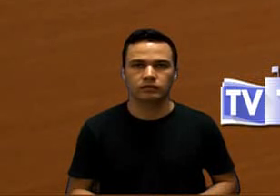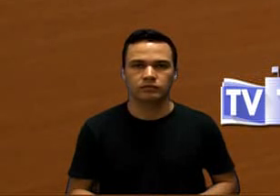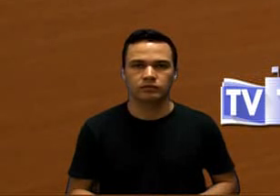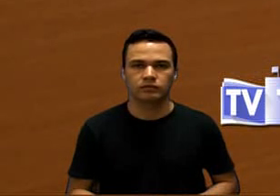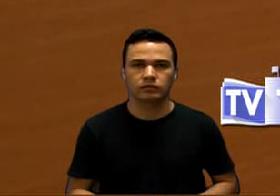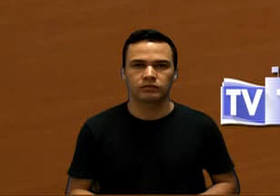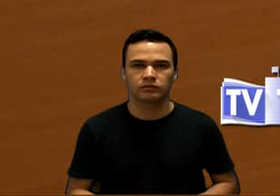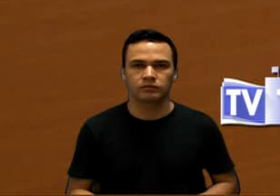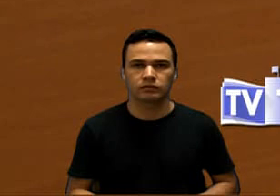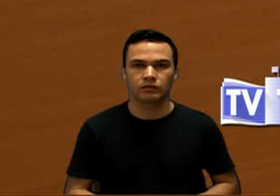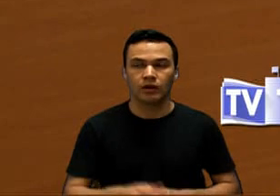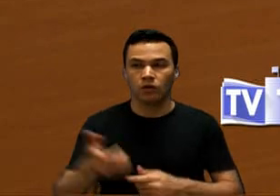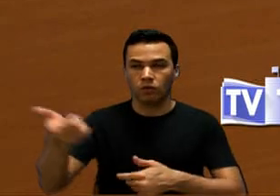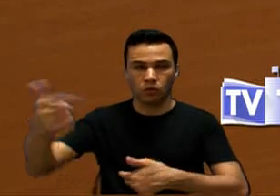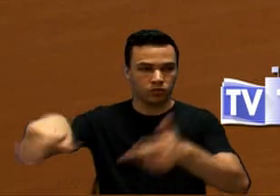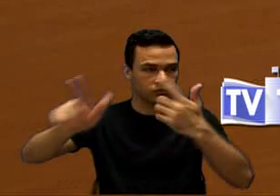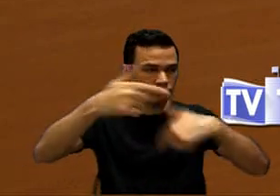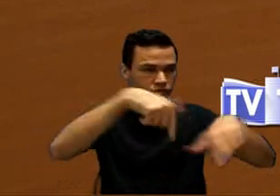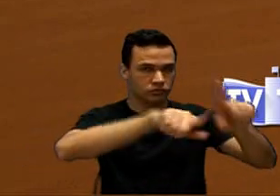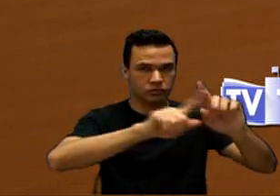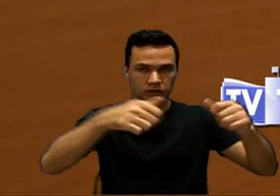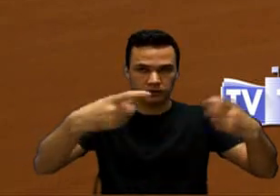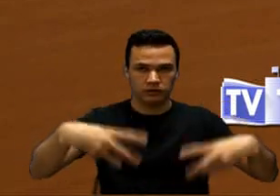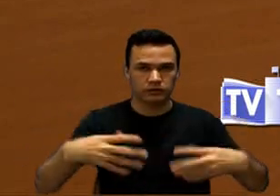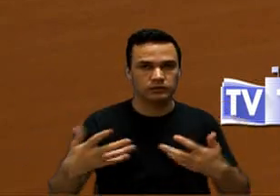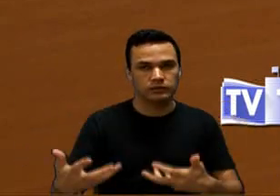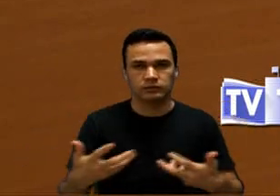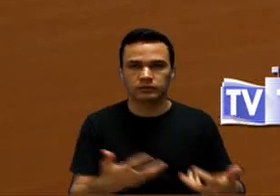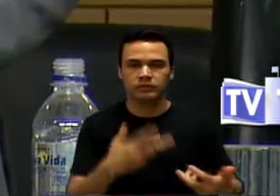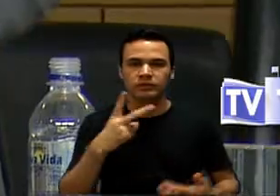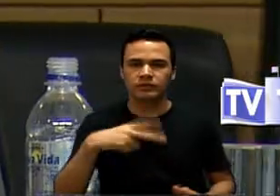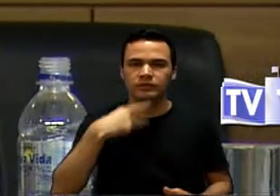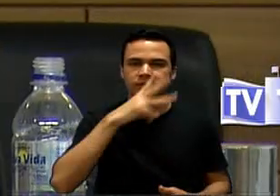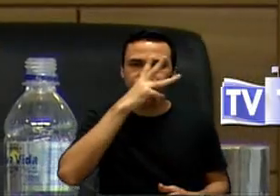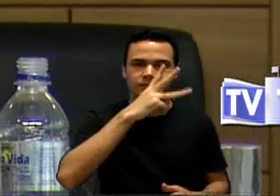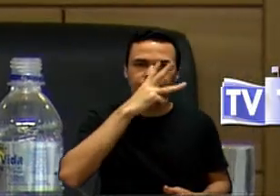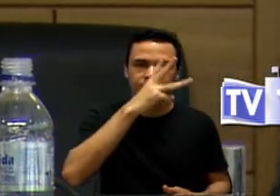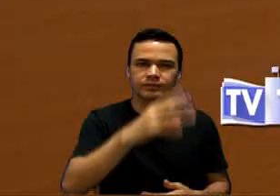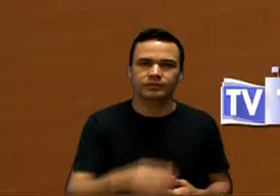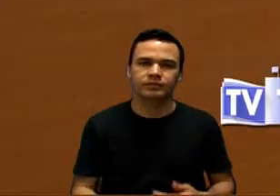Crespo. Algum colega tem verbal? Vereador Vanderlei Diogo, bom dia.